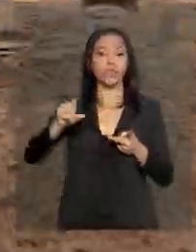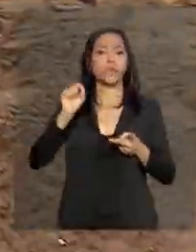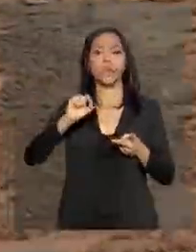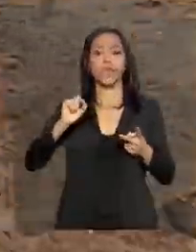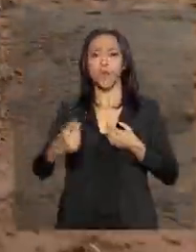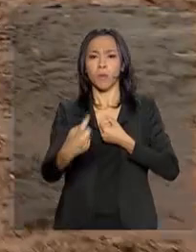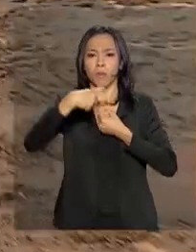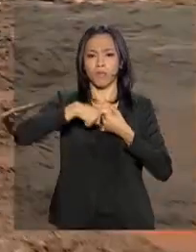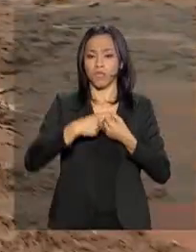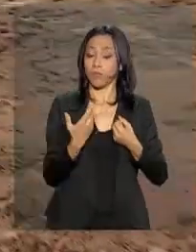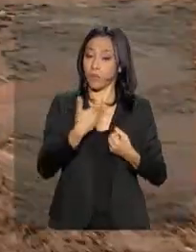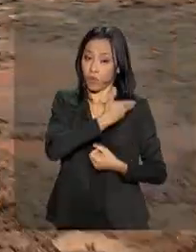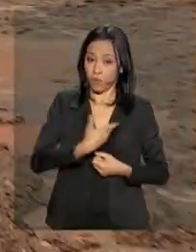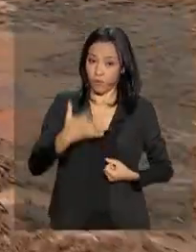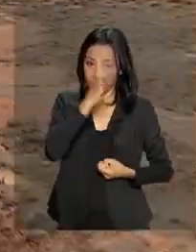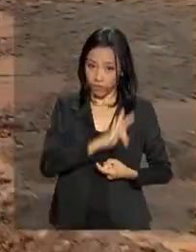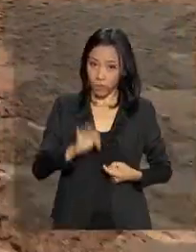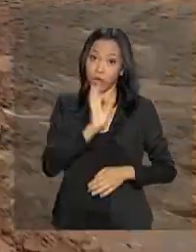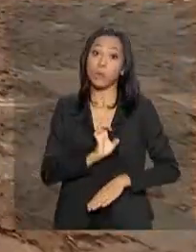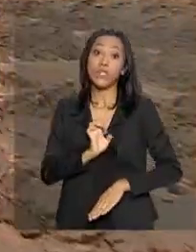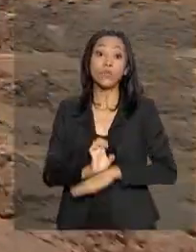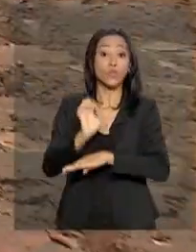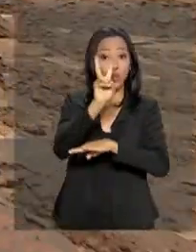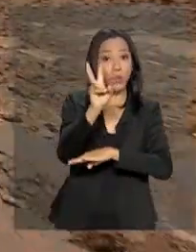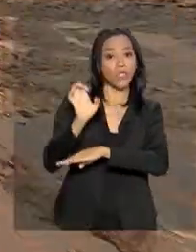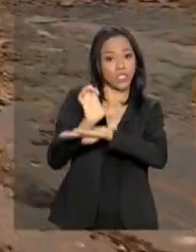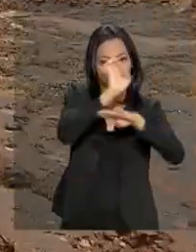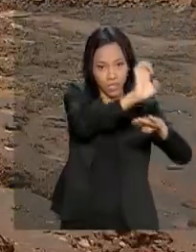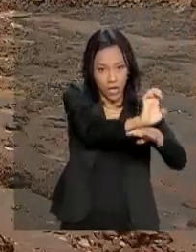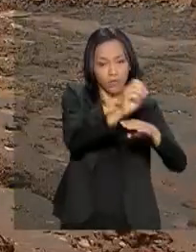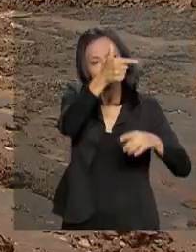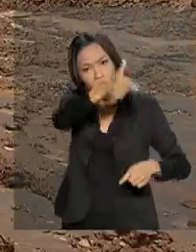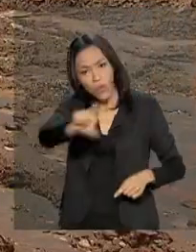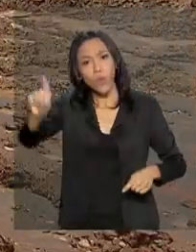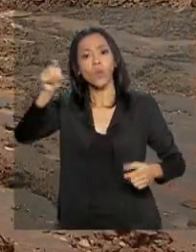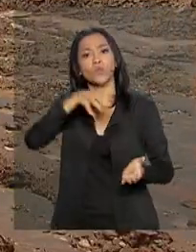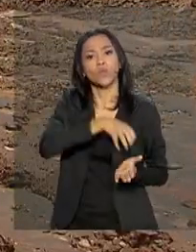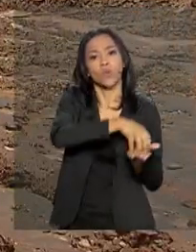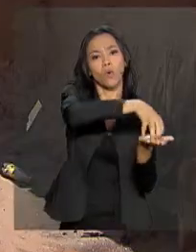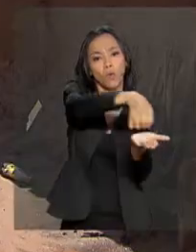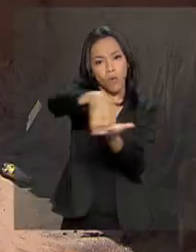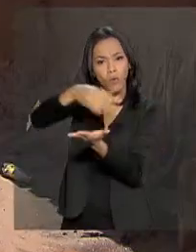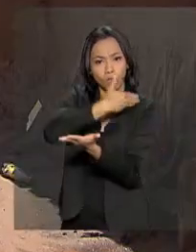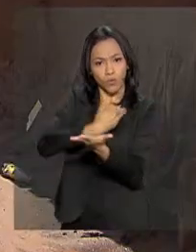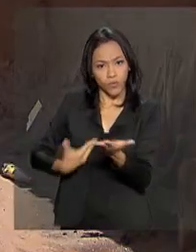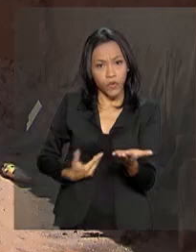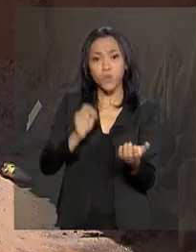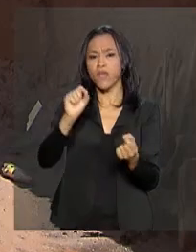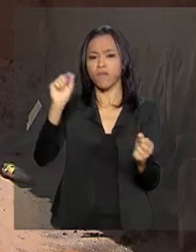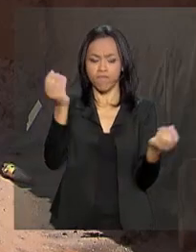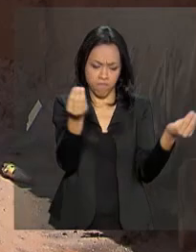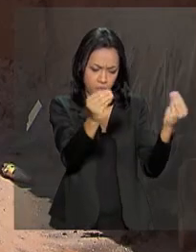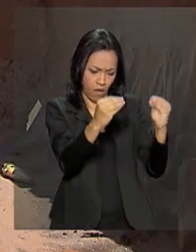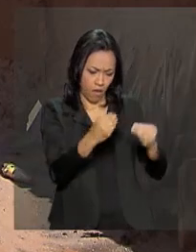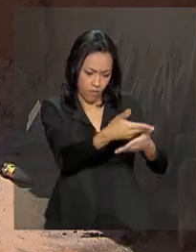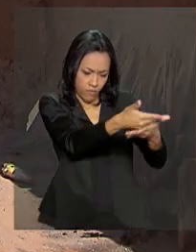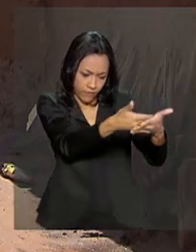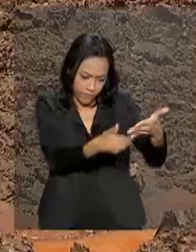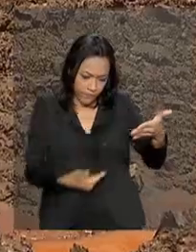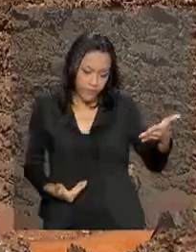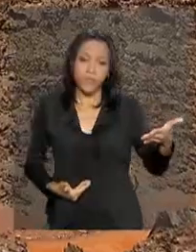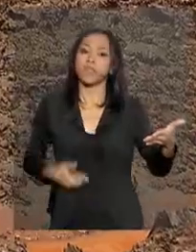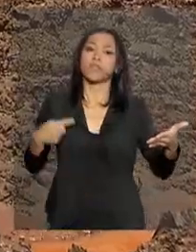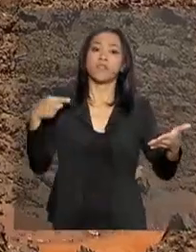governo federal e os governos dos estados atingidos, além de outros órgãos governamentais, um documento conhecido como